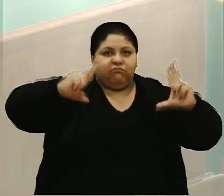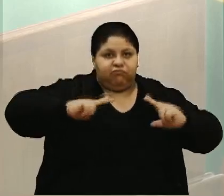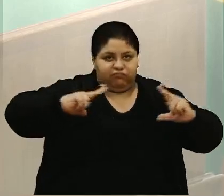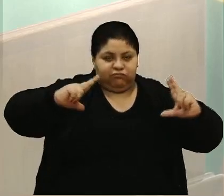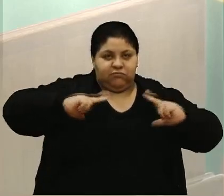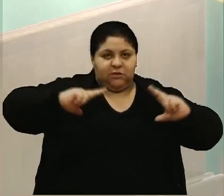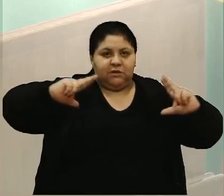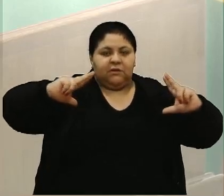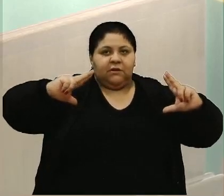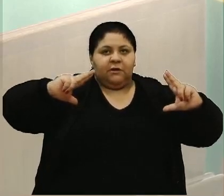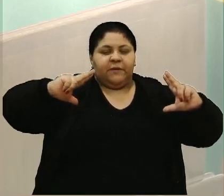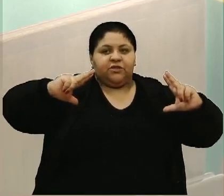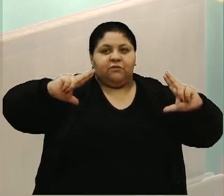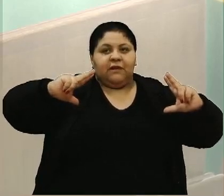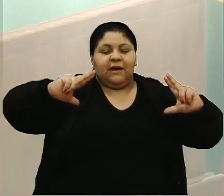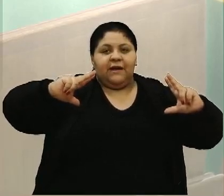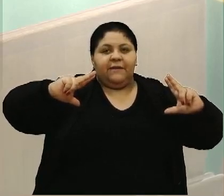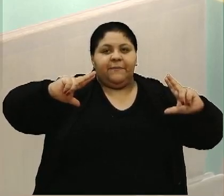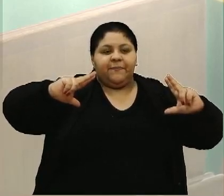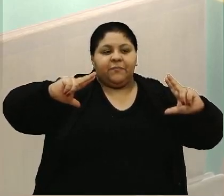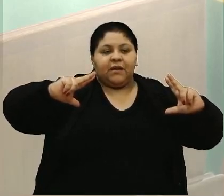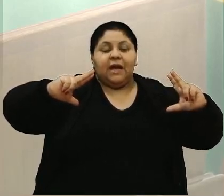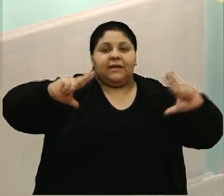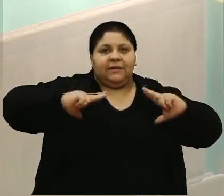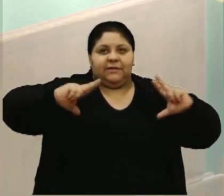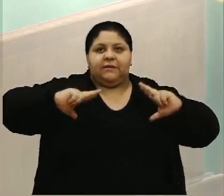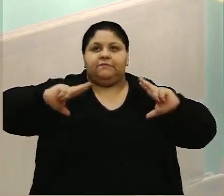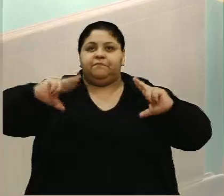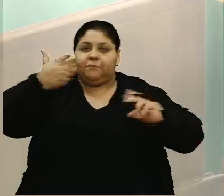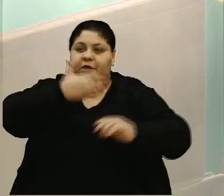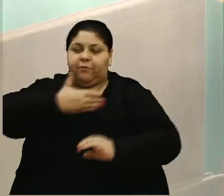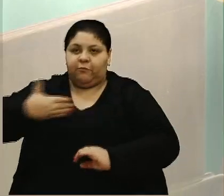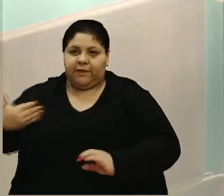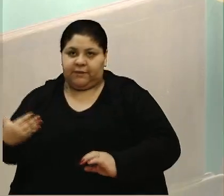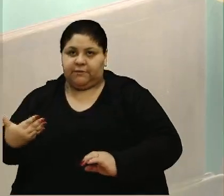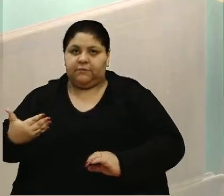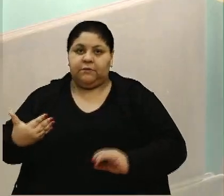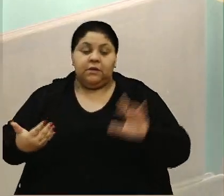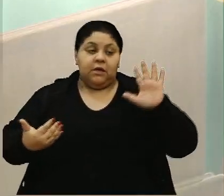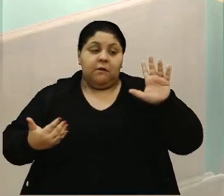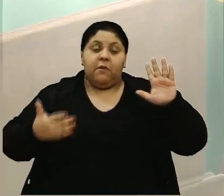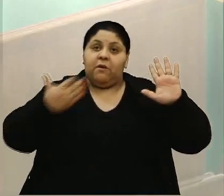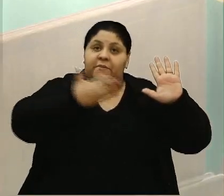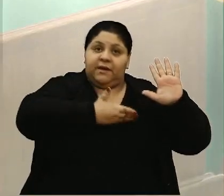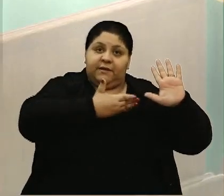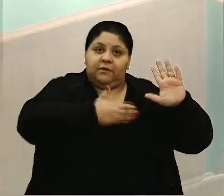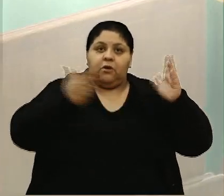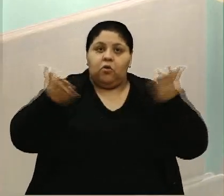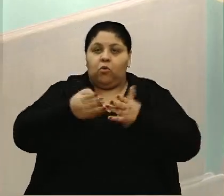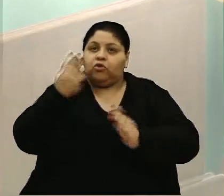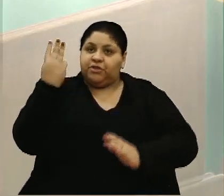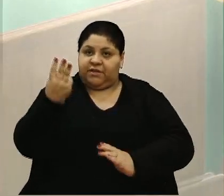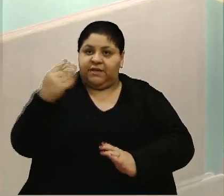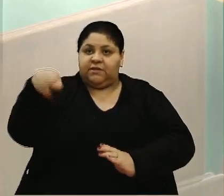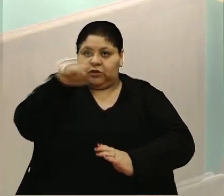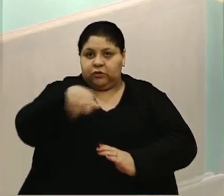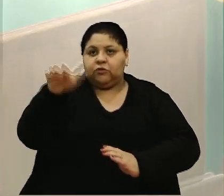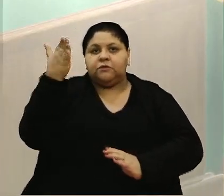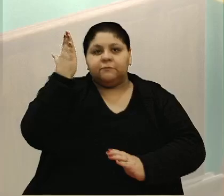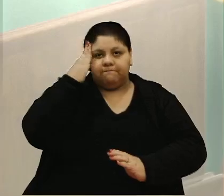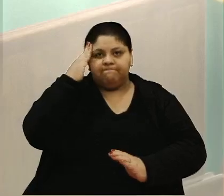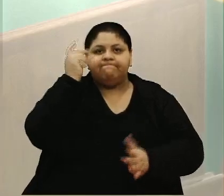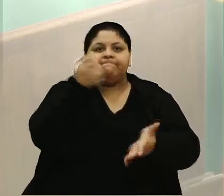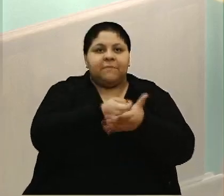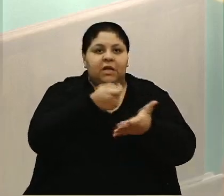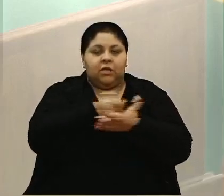que é o Mão Amiga. Hoje nós temos 3. Uma parte, vereador. Todos nós sabemos, né? A